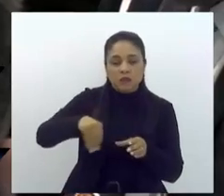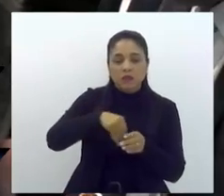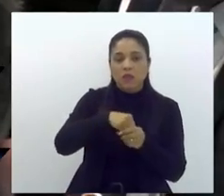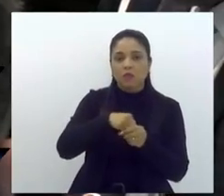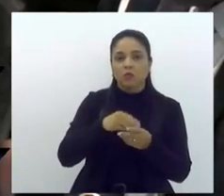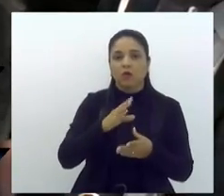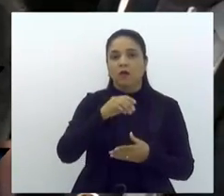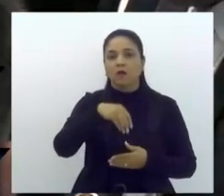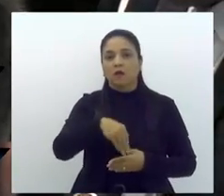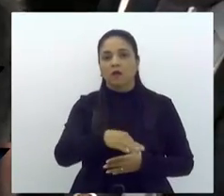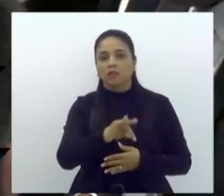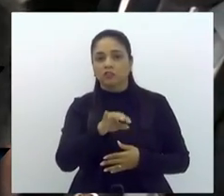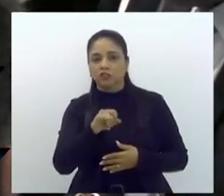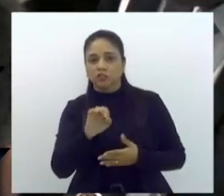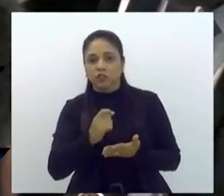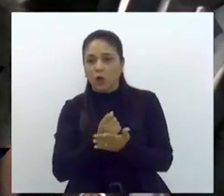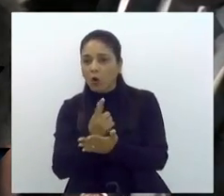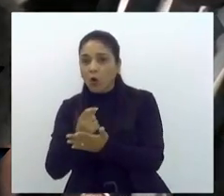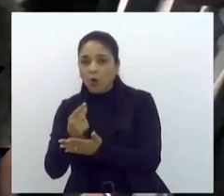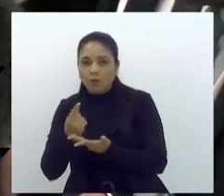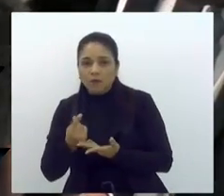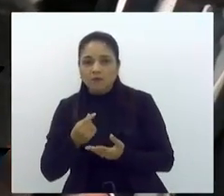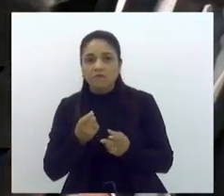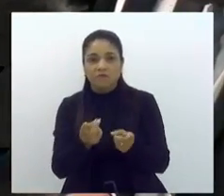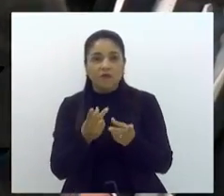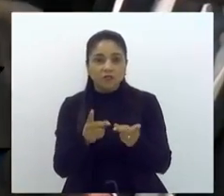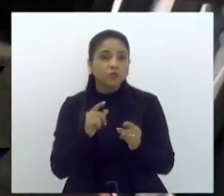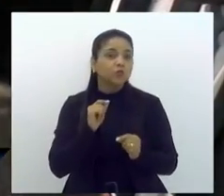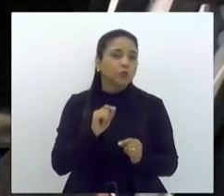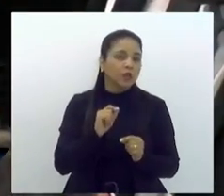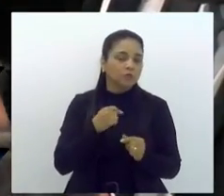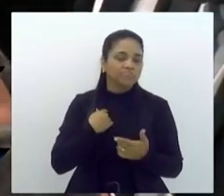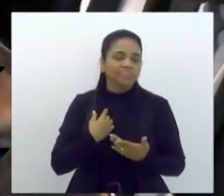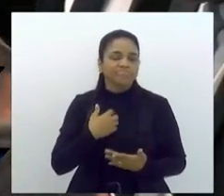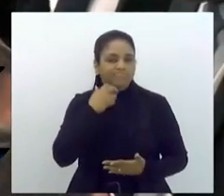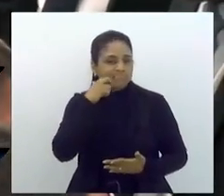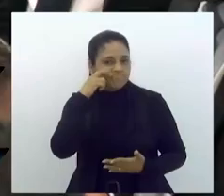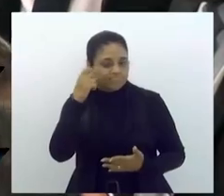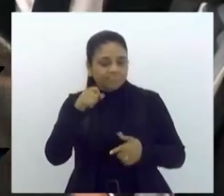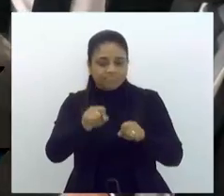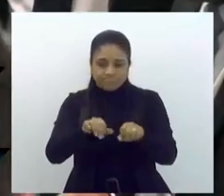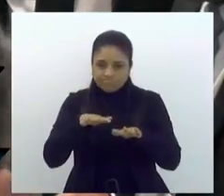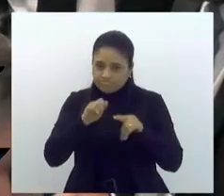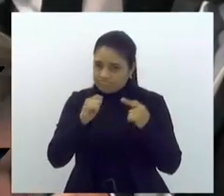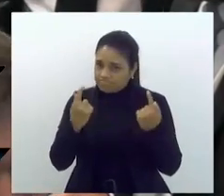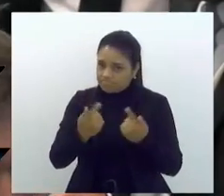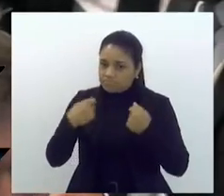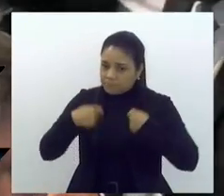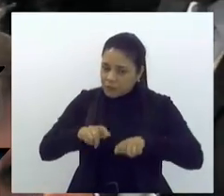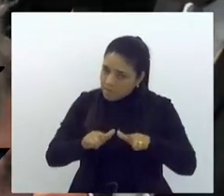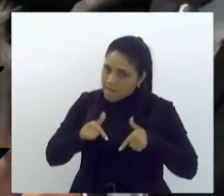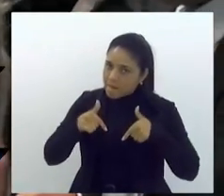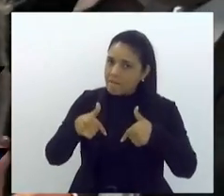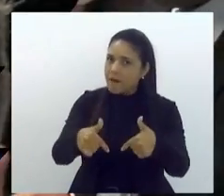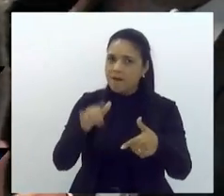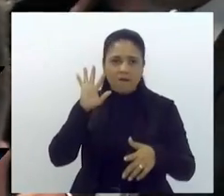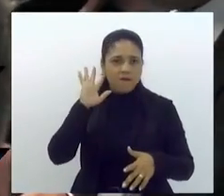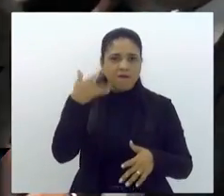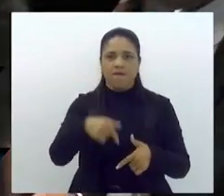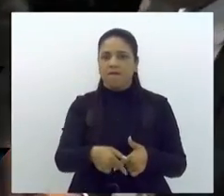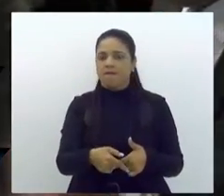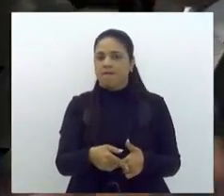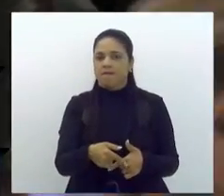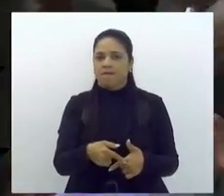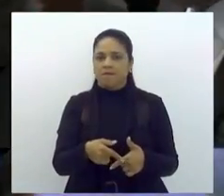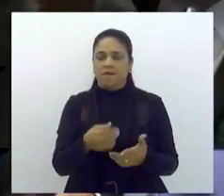Eu acho que já tá vergonhoso e o Parlamento precisa tomar uma atitude então nós vamos enviar esse